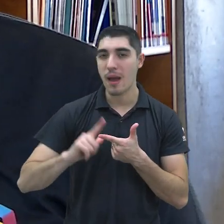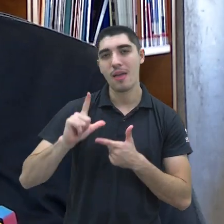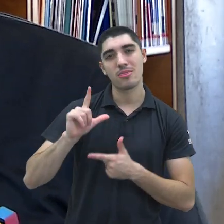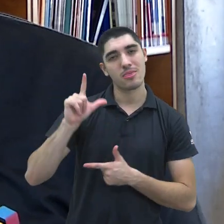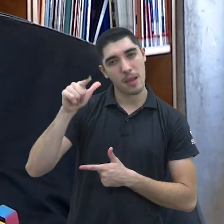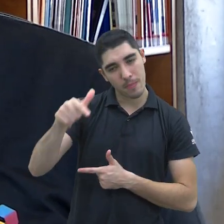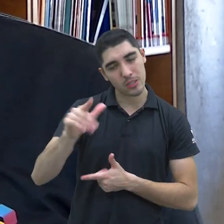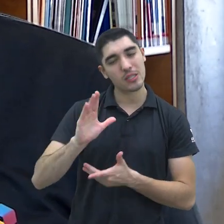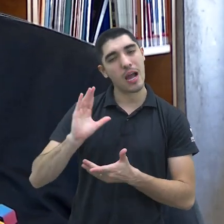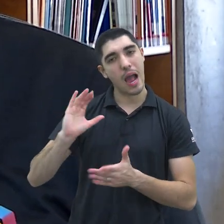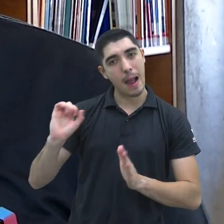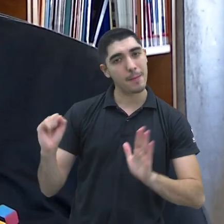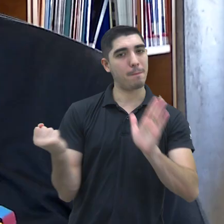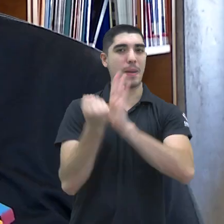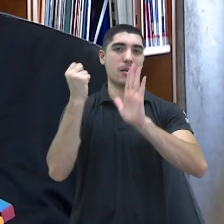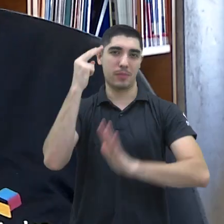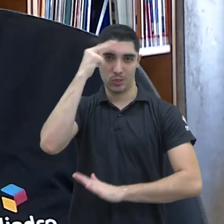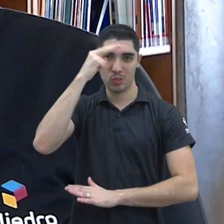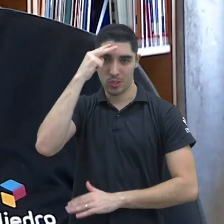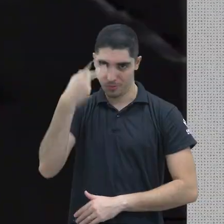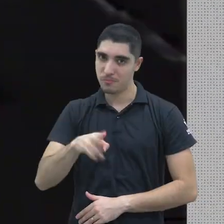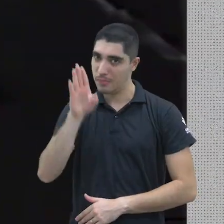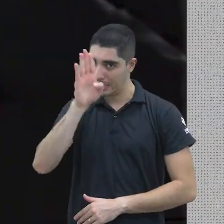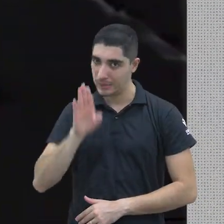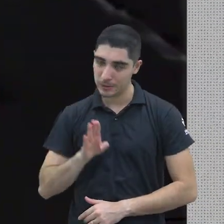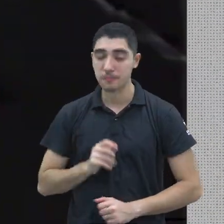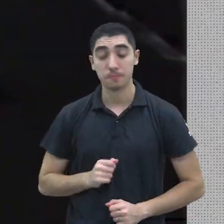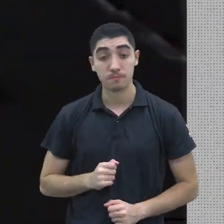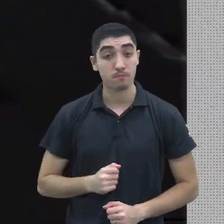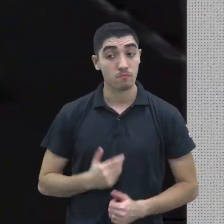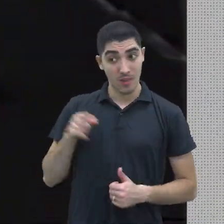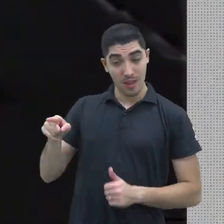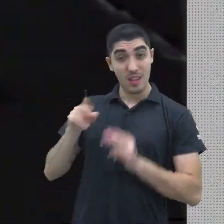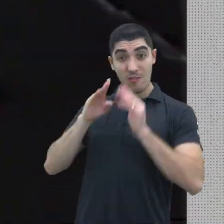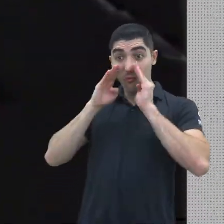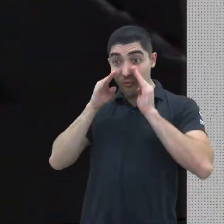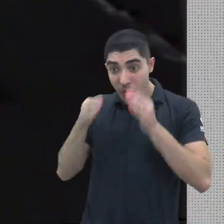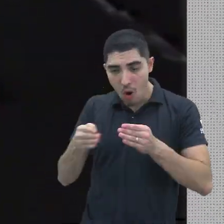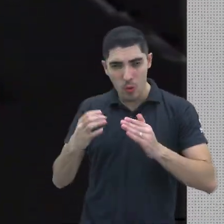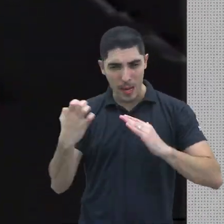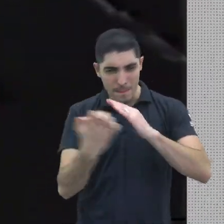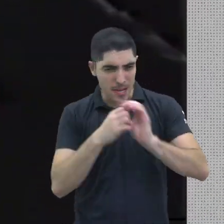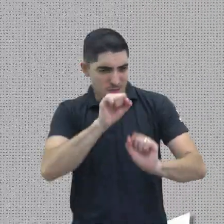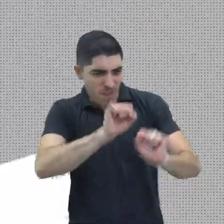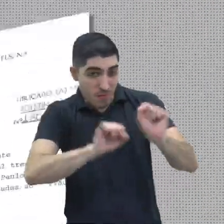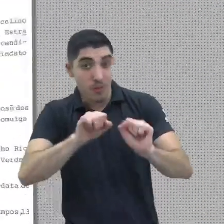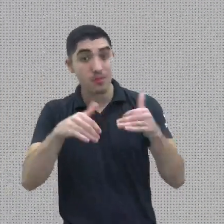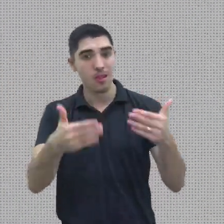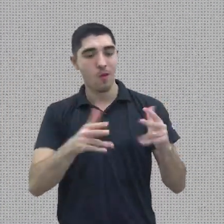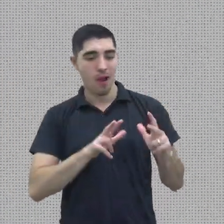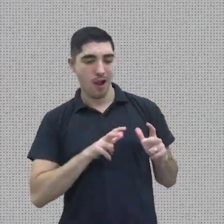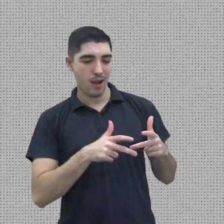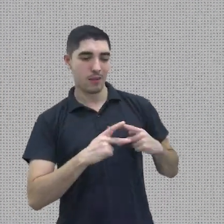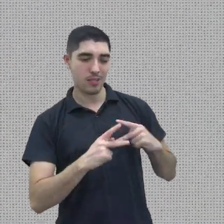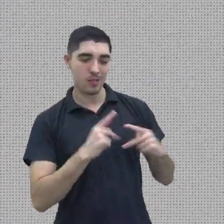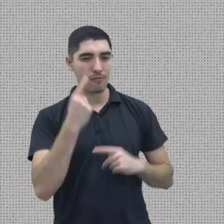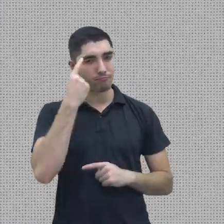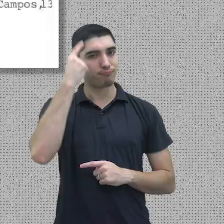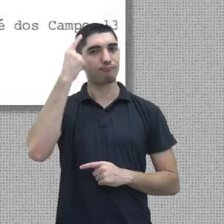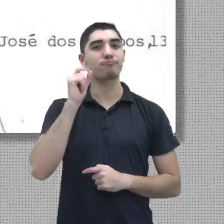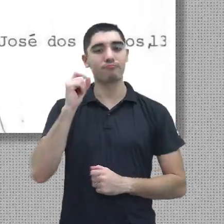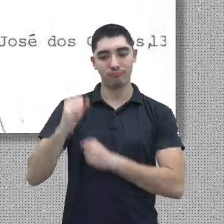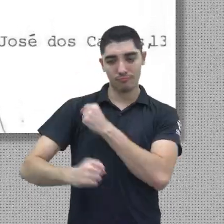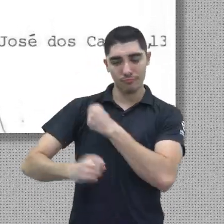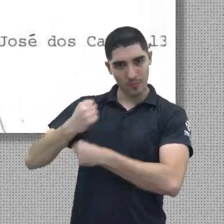fazer parte da história do Brasil nos anos seguintes. E foi justamente esse foco na industrialização que incentivou a Câmara de São José